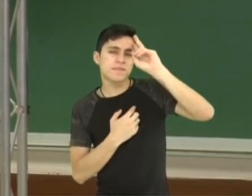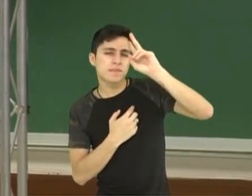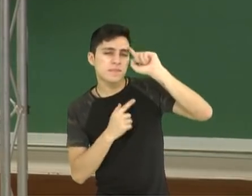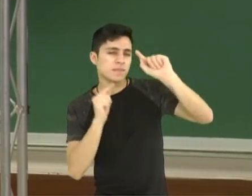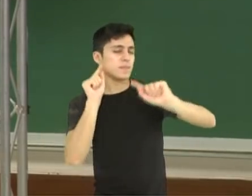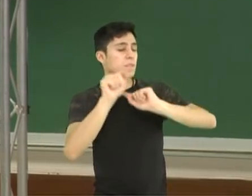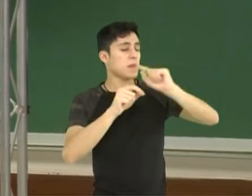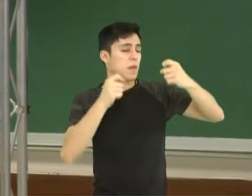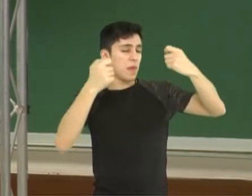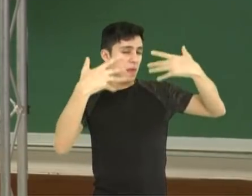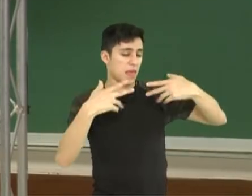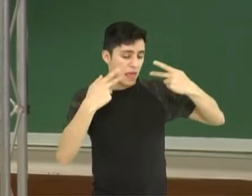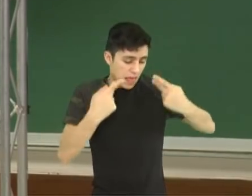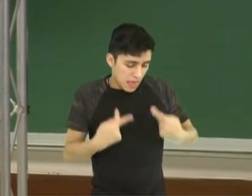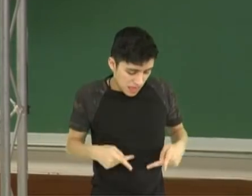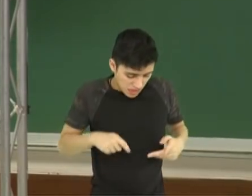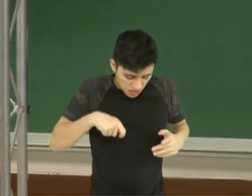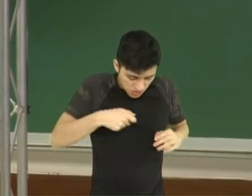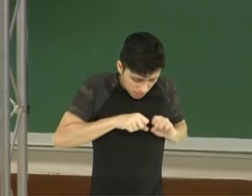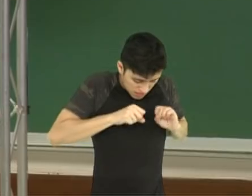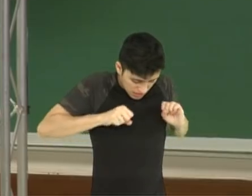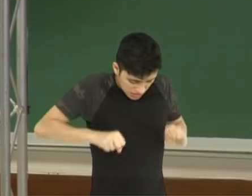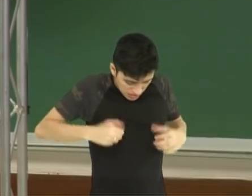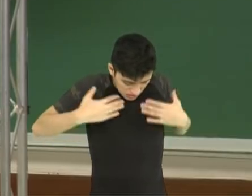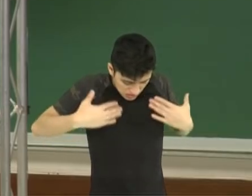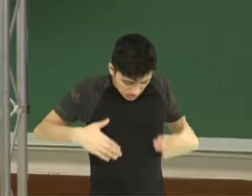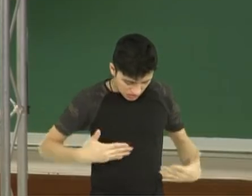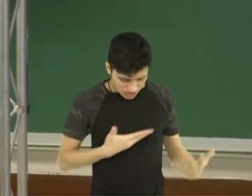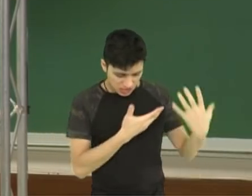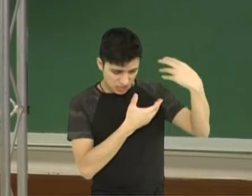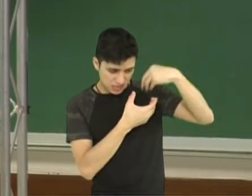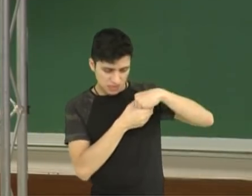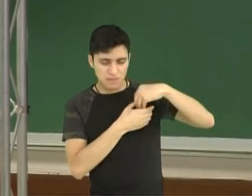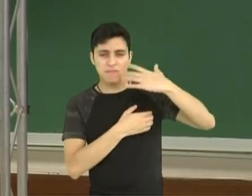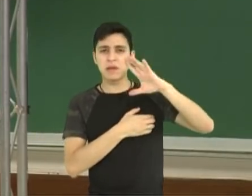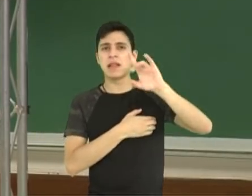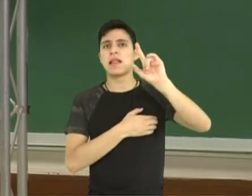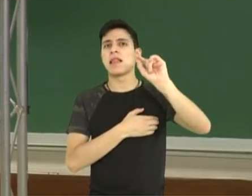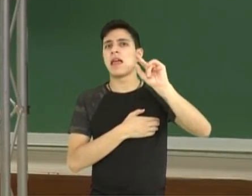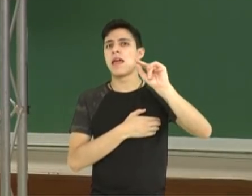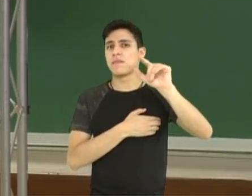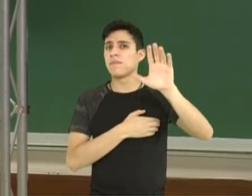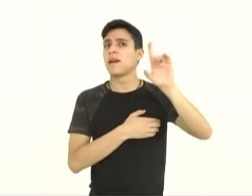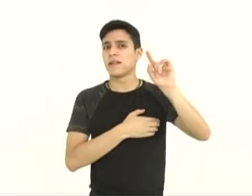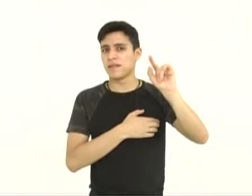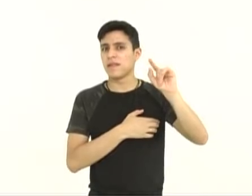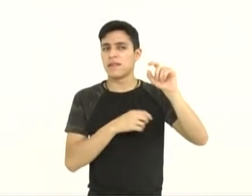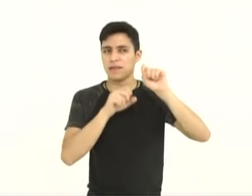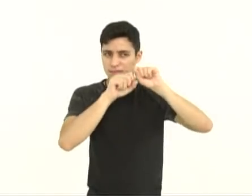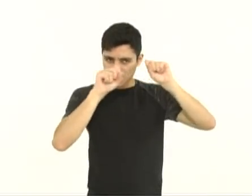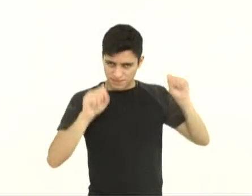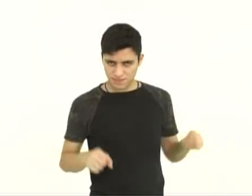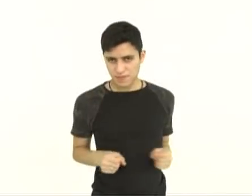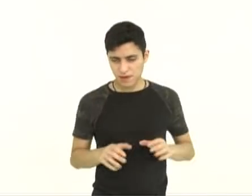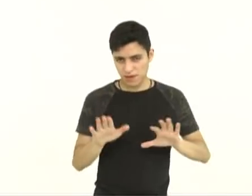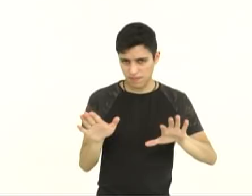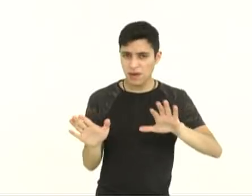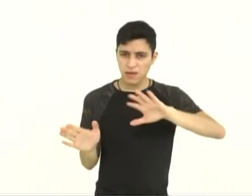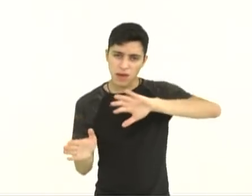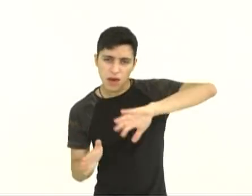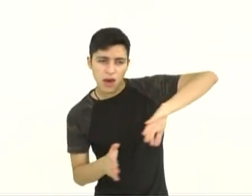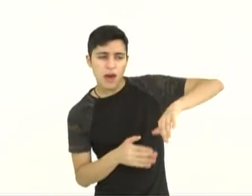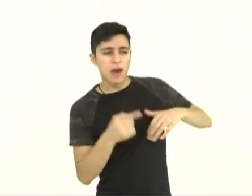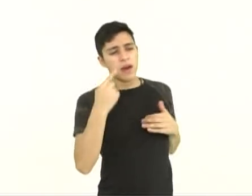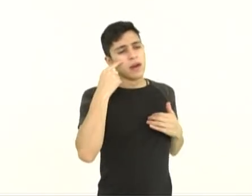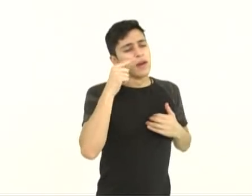corpo humano. Nosso corpo tem muitos sistemas, mais de 10. Ela aqui, ela está no ambiente. Será